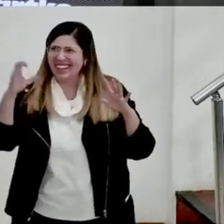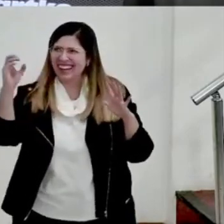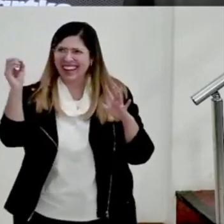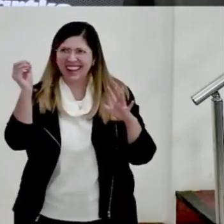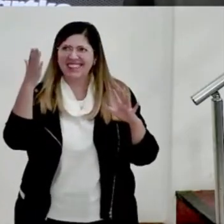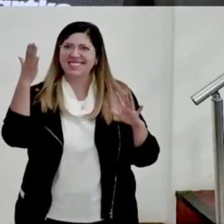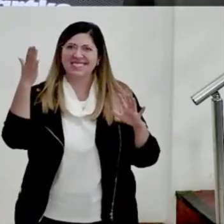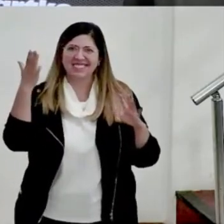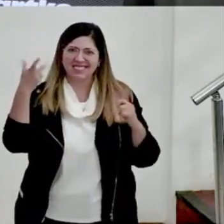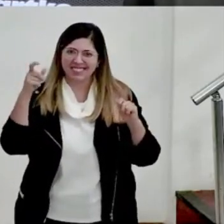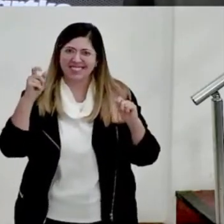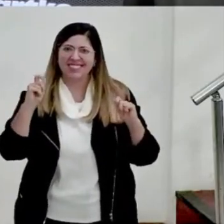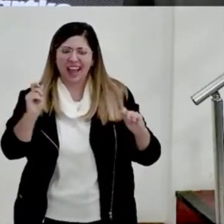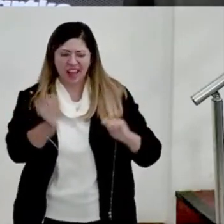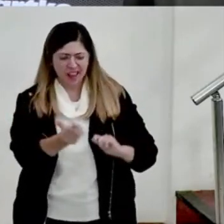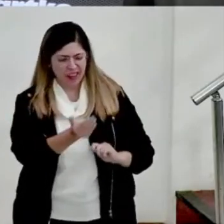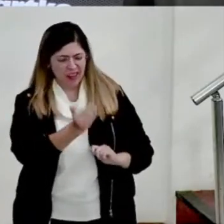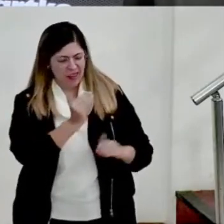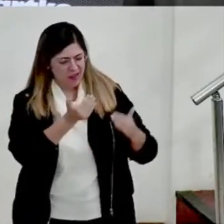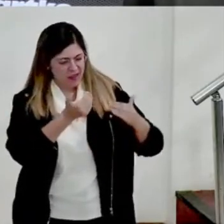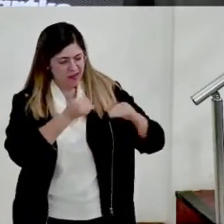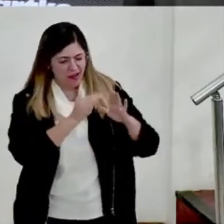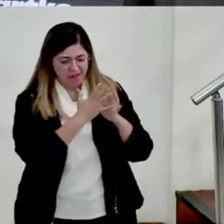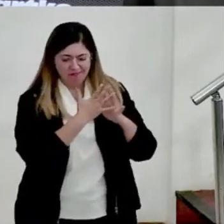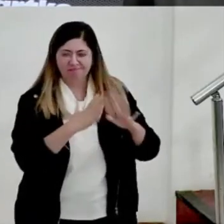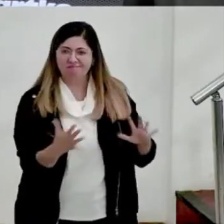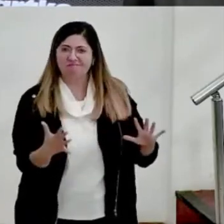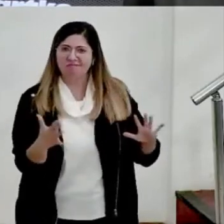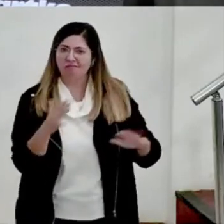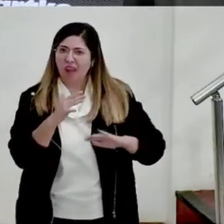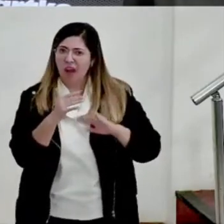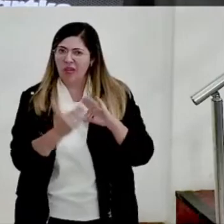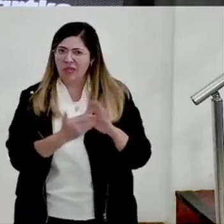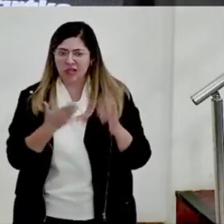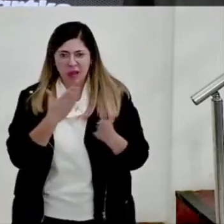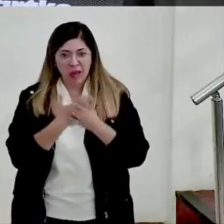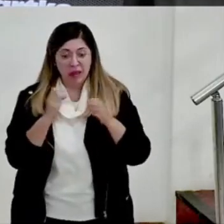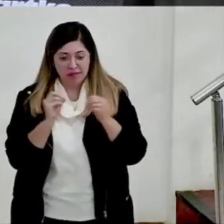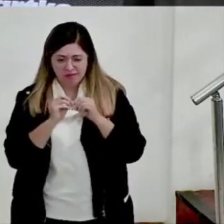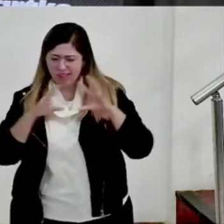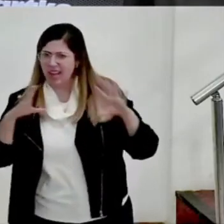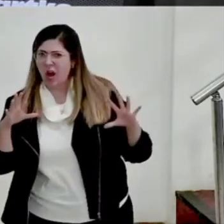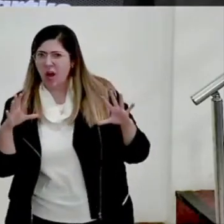coração. O Deus que criou tudo no começo, criou de